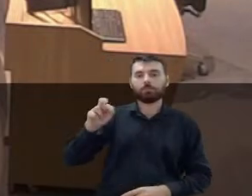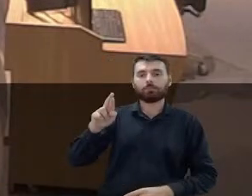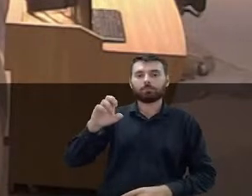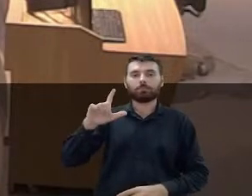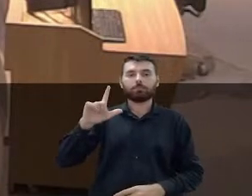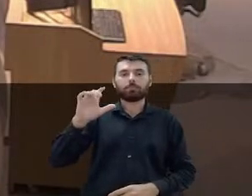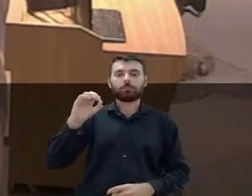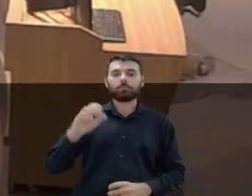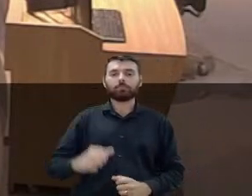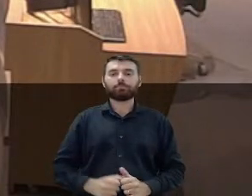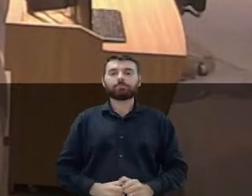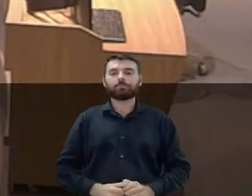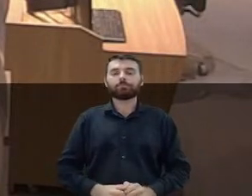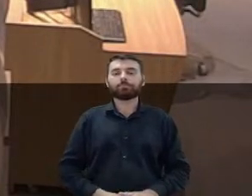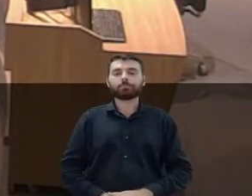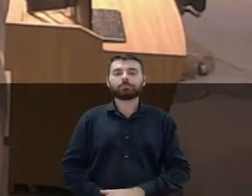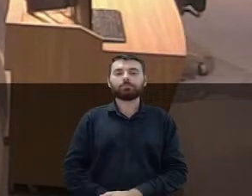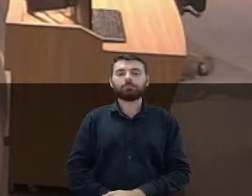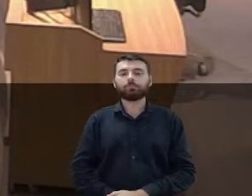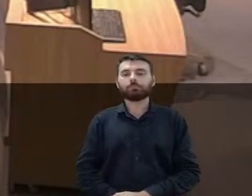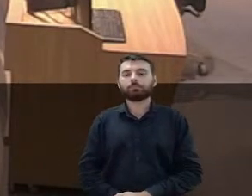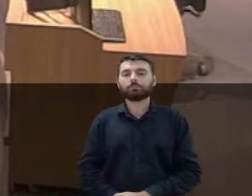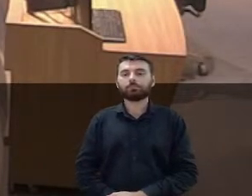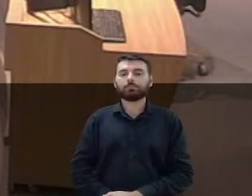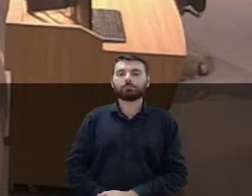Menezes Echeverria de Lima.